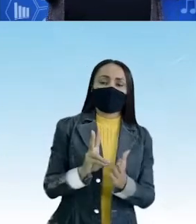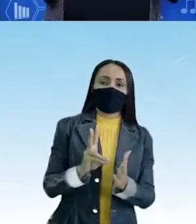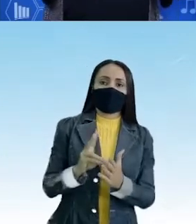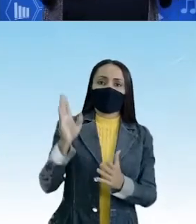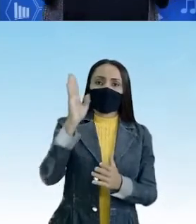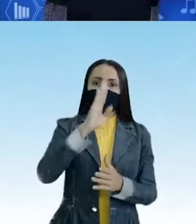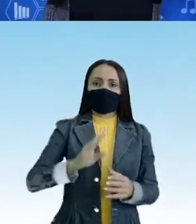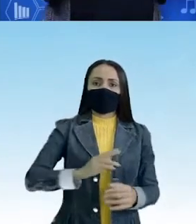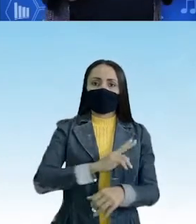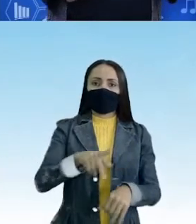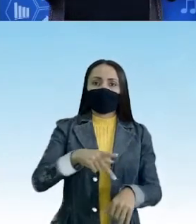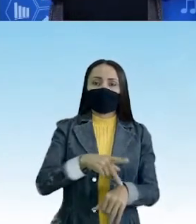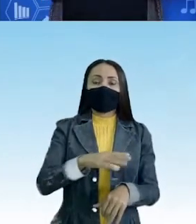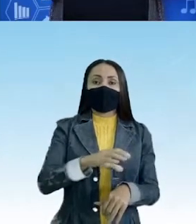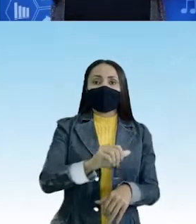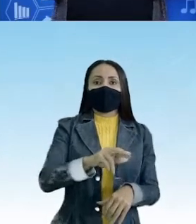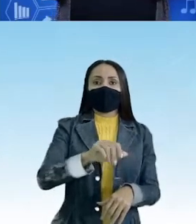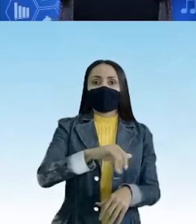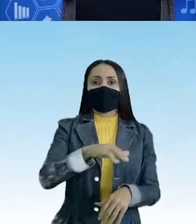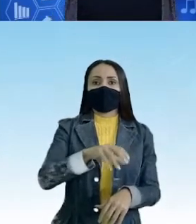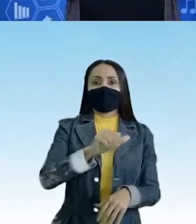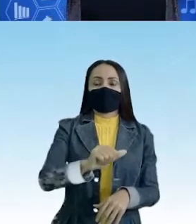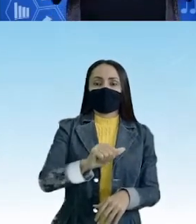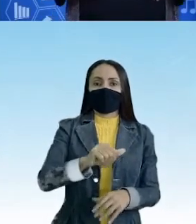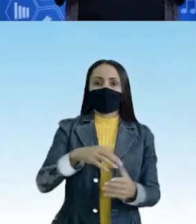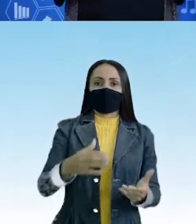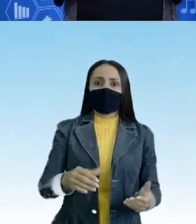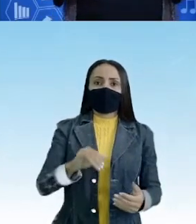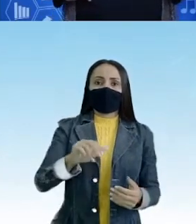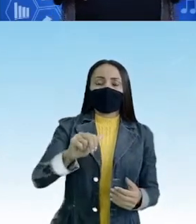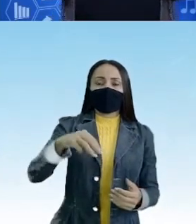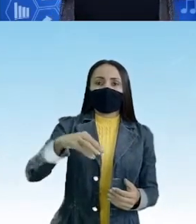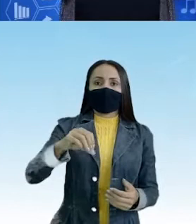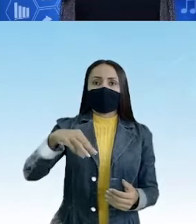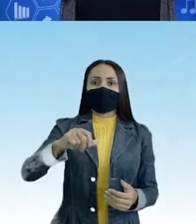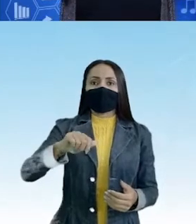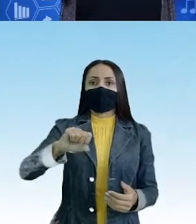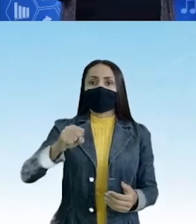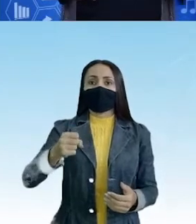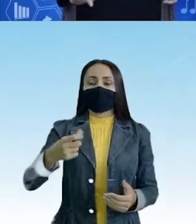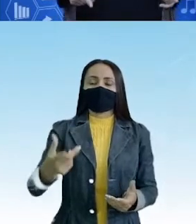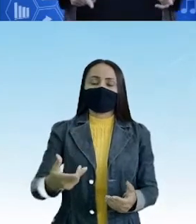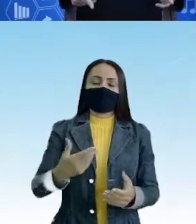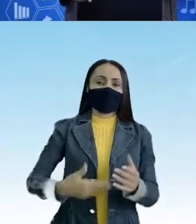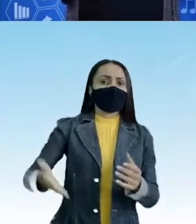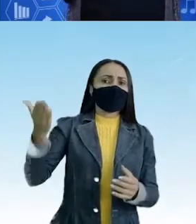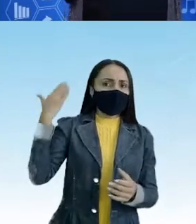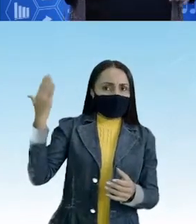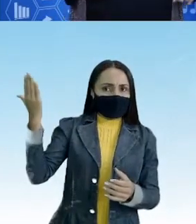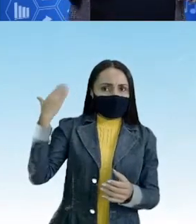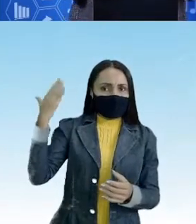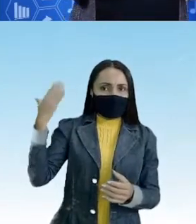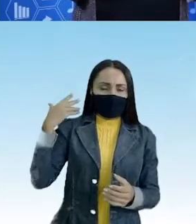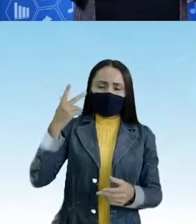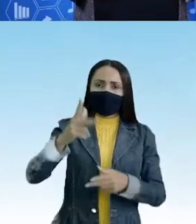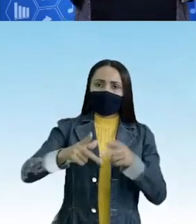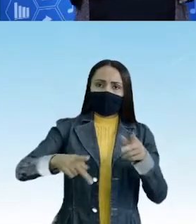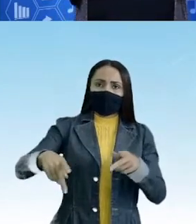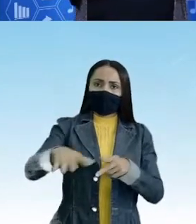os Carajás, o Bororó, o Caegangue e o Yanomamis, tá? No passado, a população